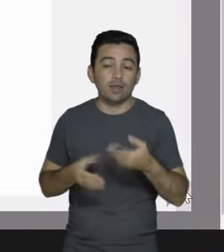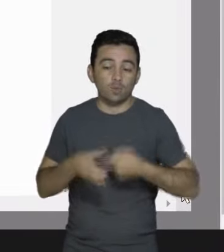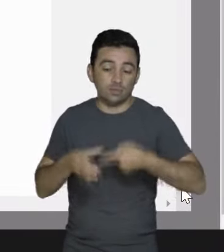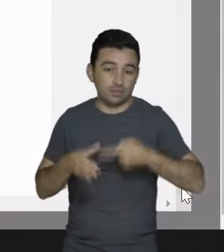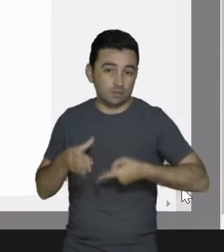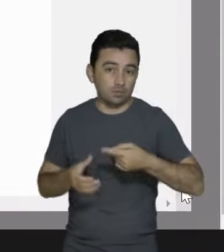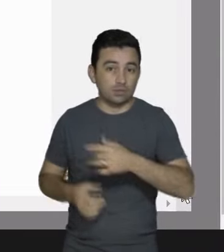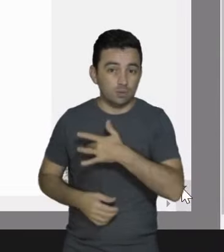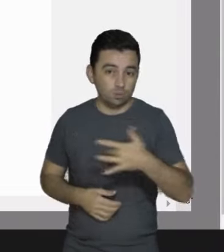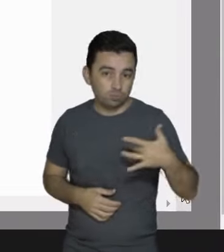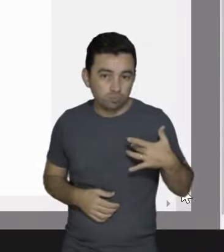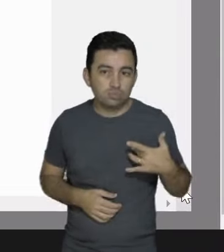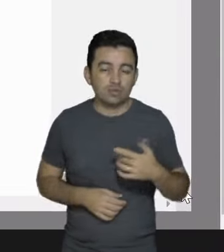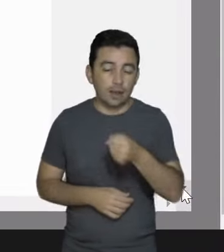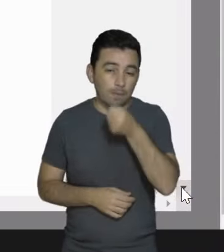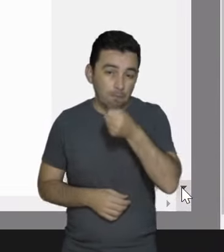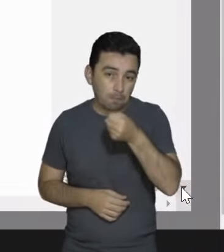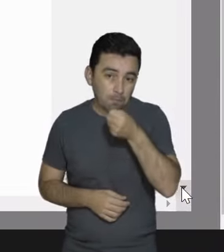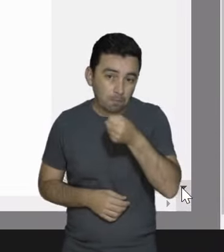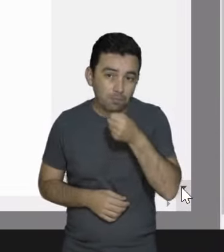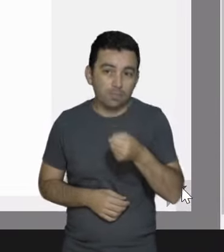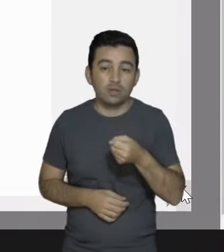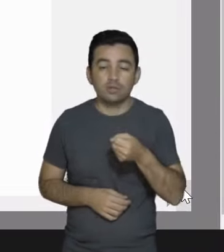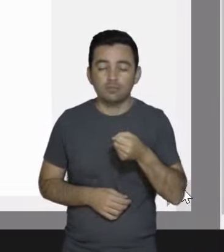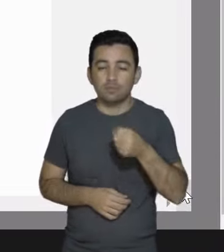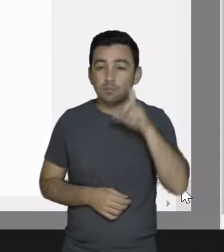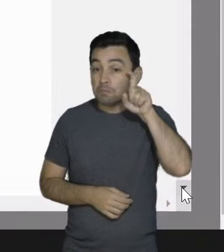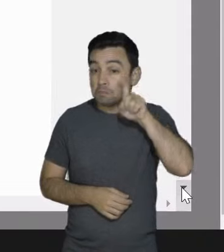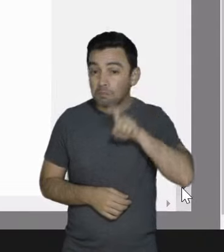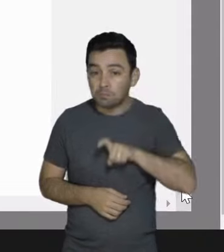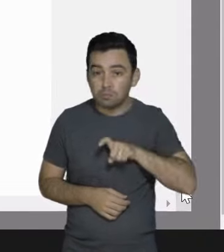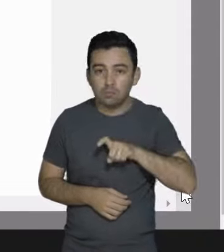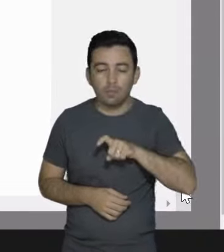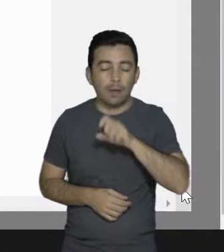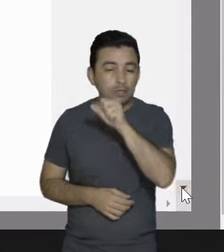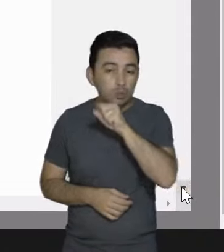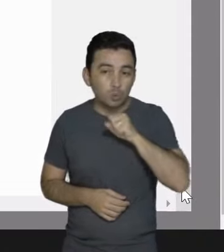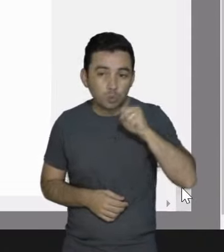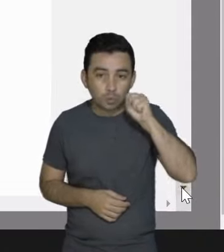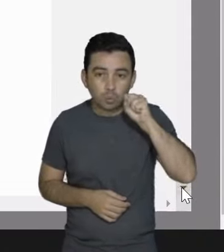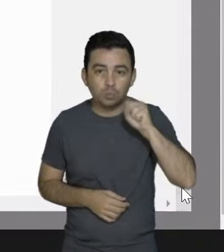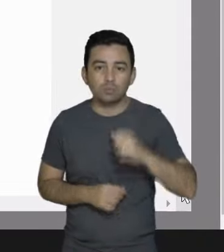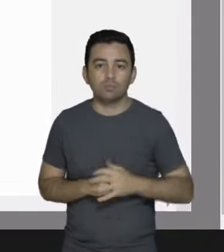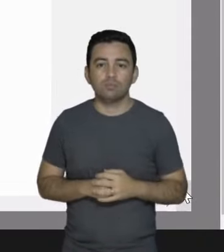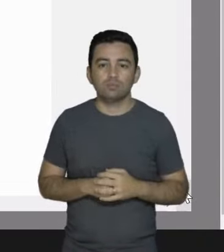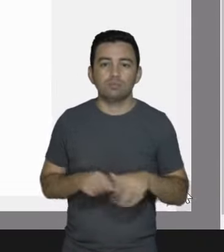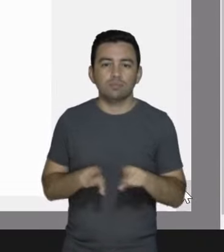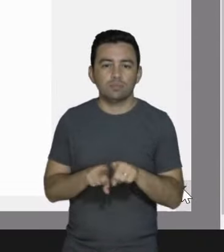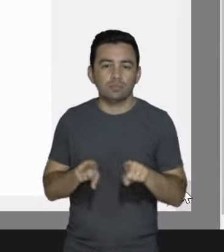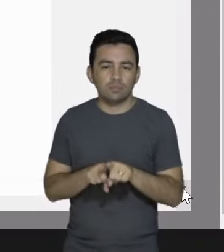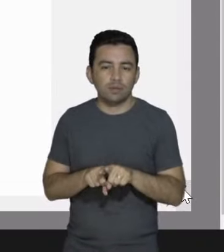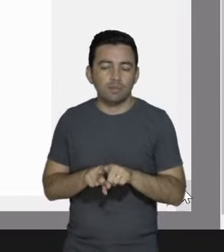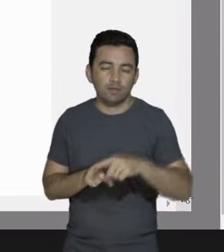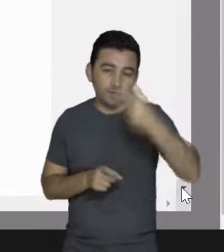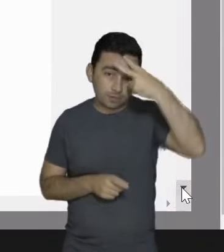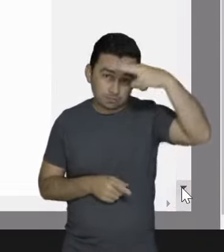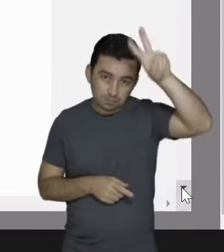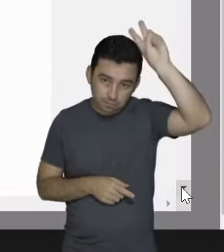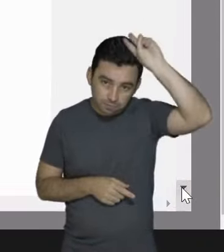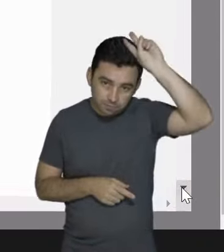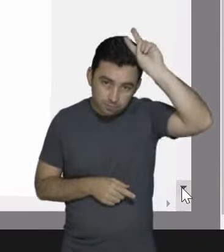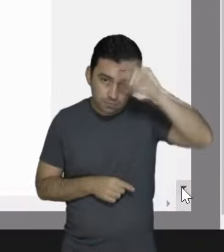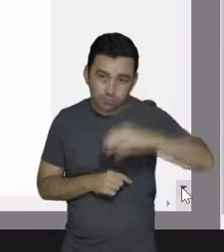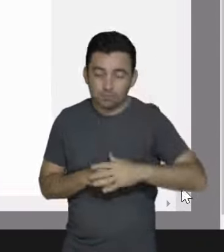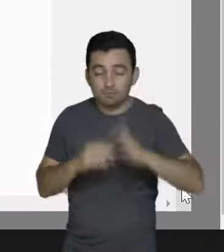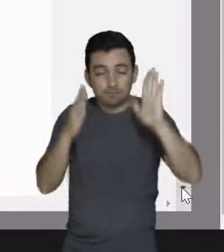repórter Sérgio Guimarães Deputado Maurício peixe deputado massoco Deputado Dr Vicente caro preso o Deputado José